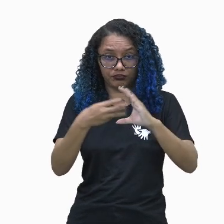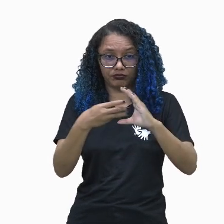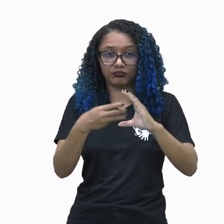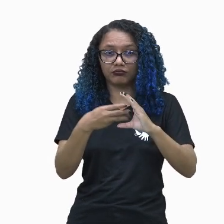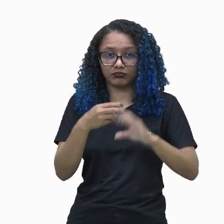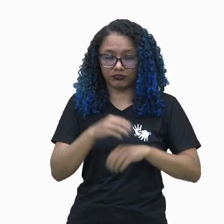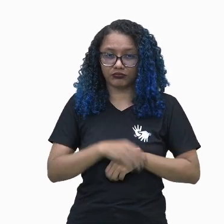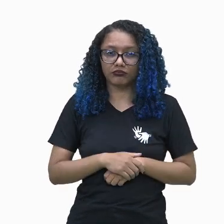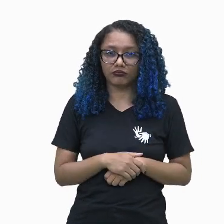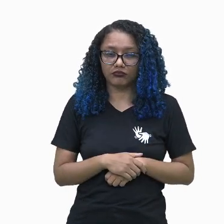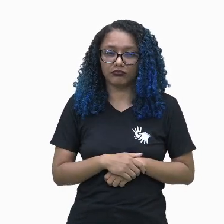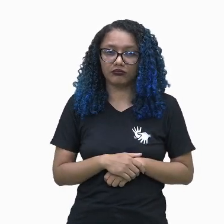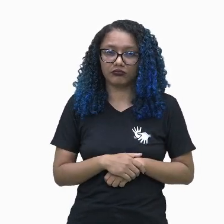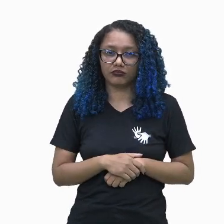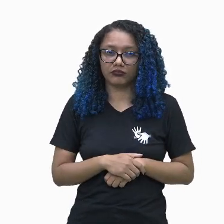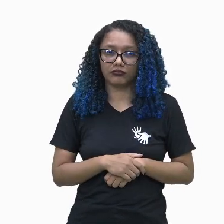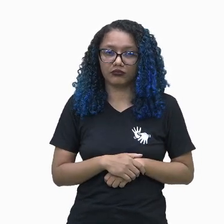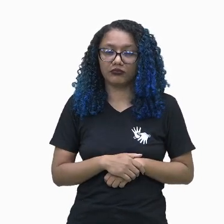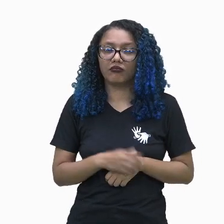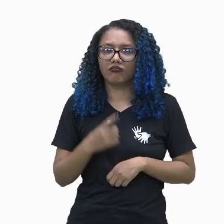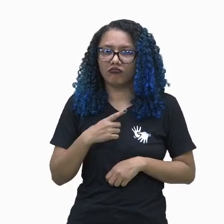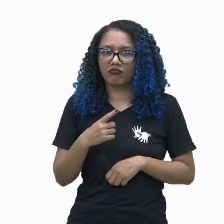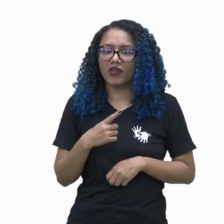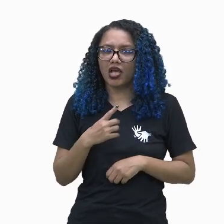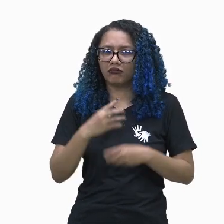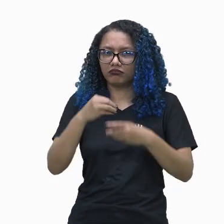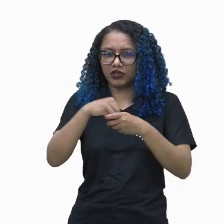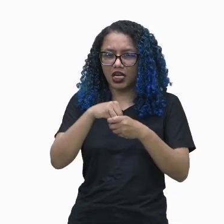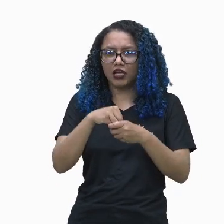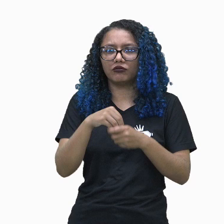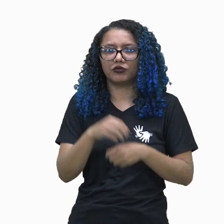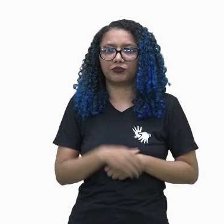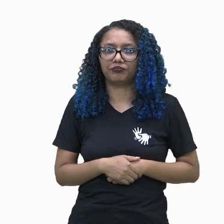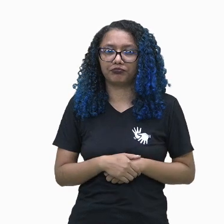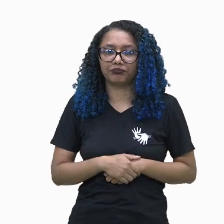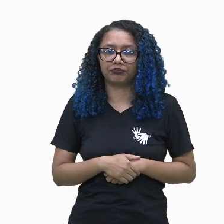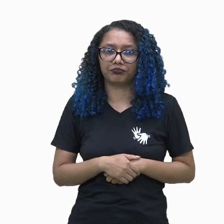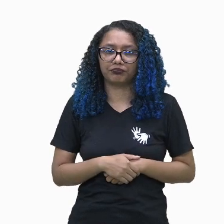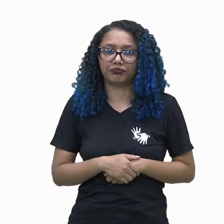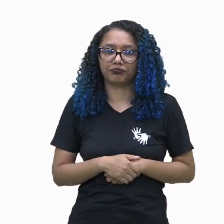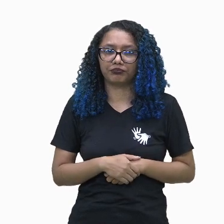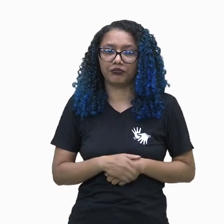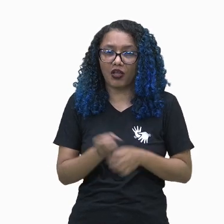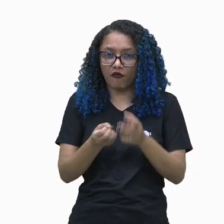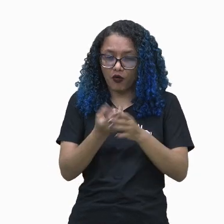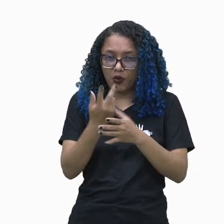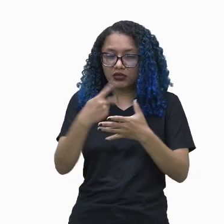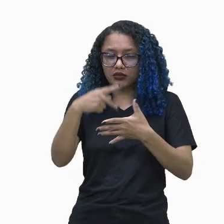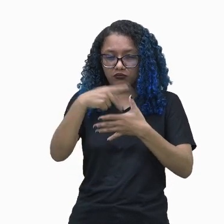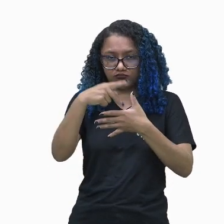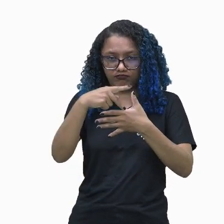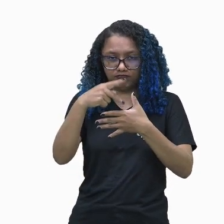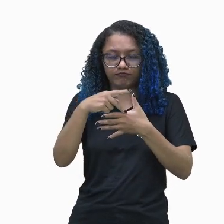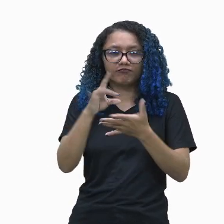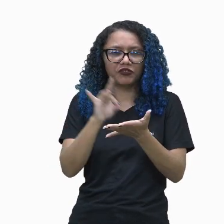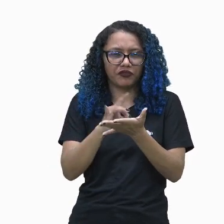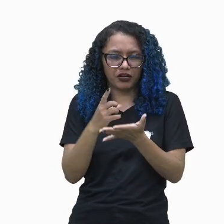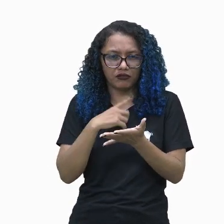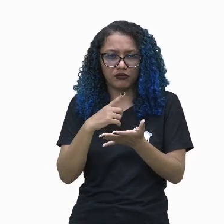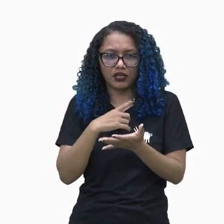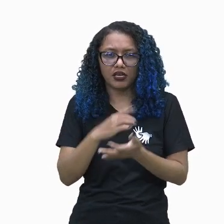participam dessa interação, desse metabolismo, inclusive na síntese de proteínas, propriamente dito,